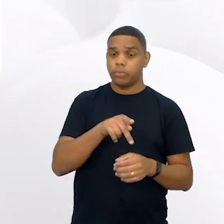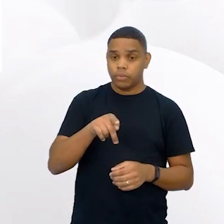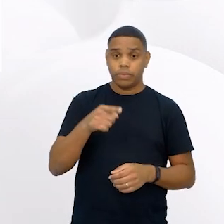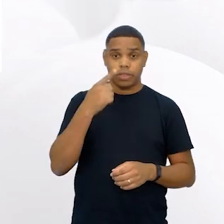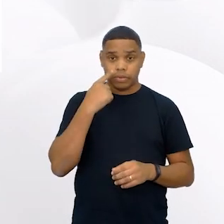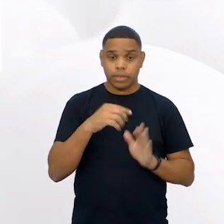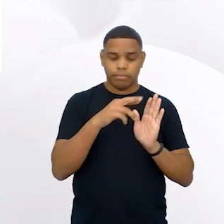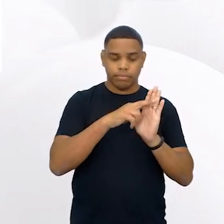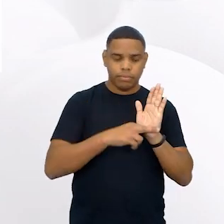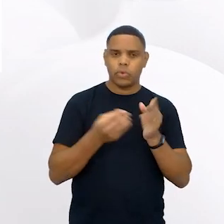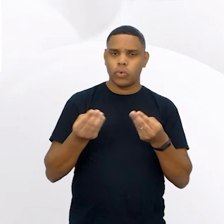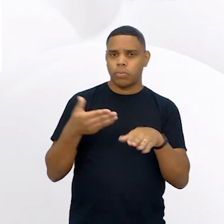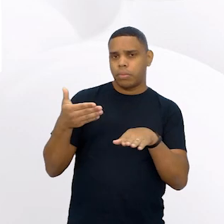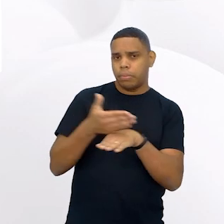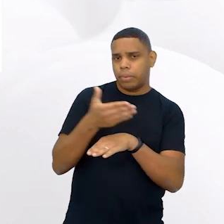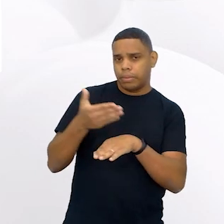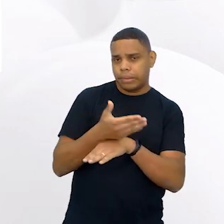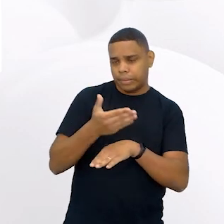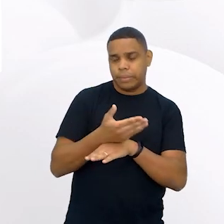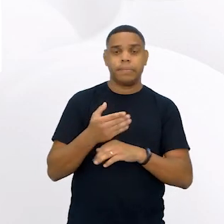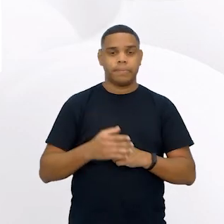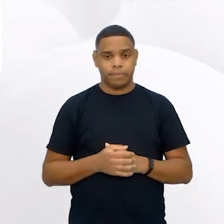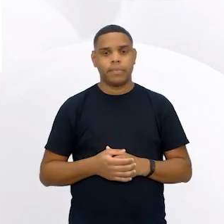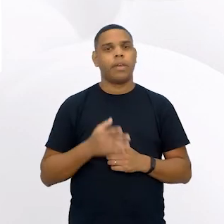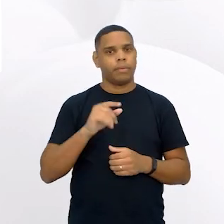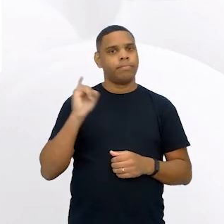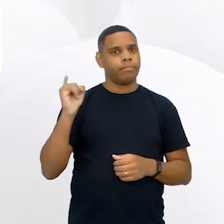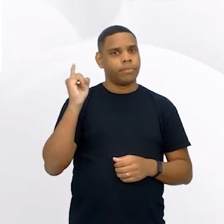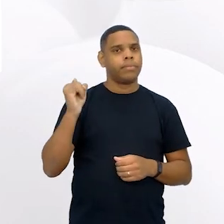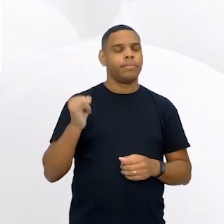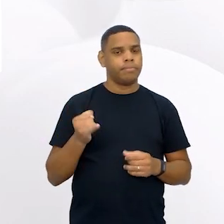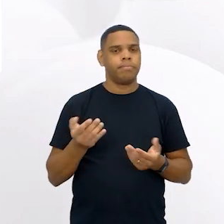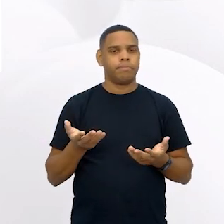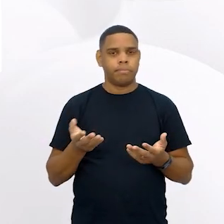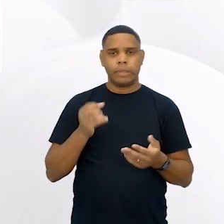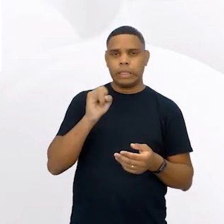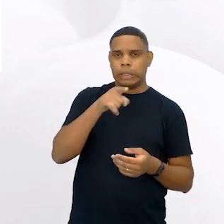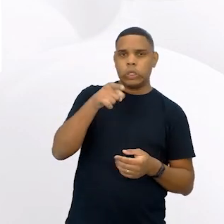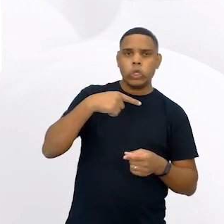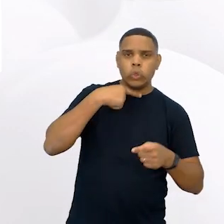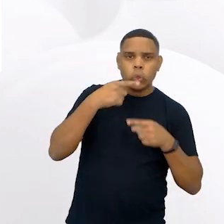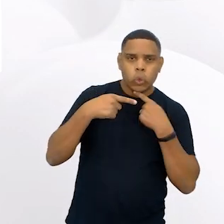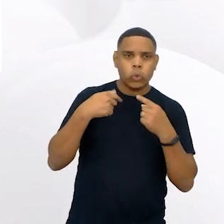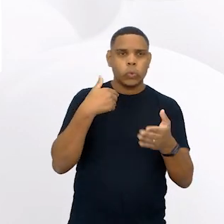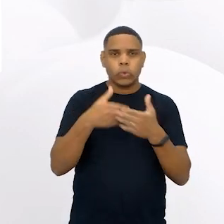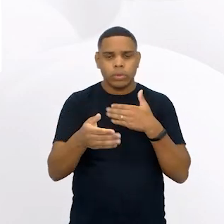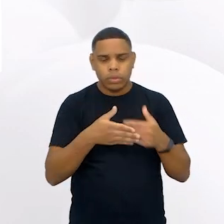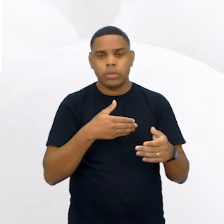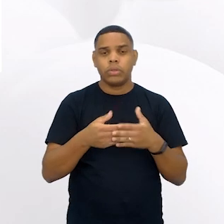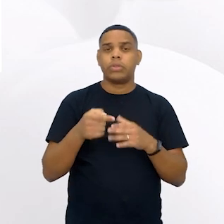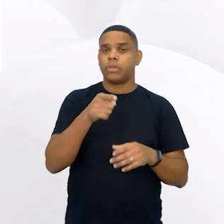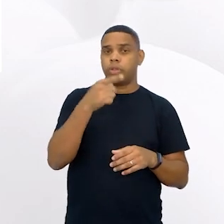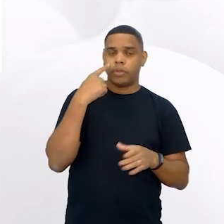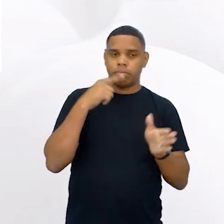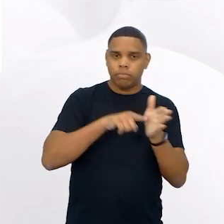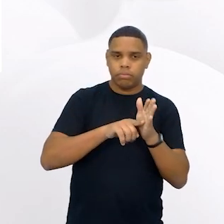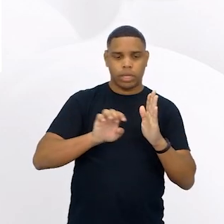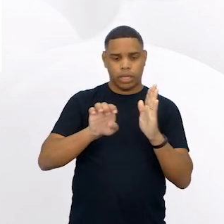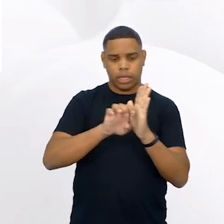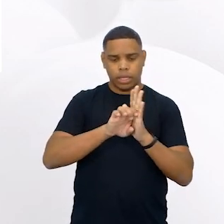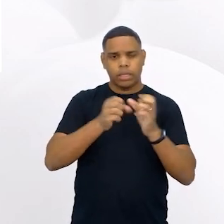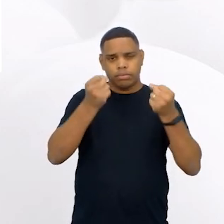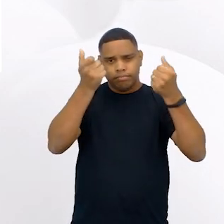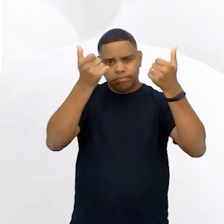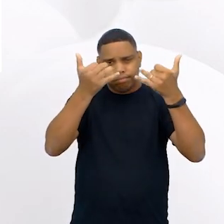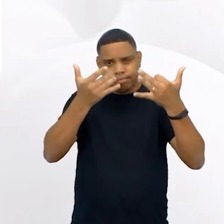requisitos para a participação no edital. Isso aí é muito importante. Qualquer dúvida que você tenha, veja no edital, que está falando tudo